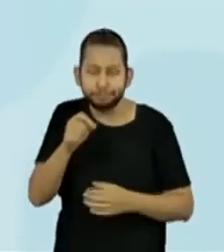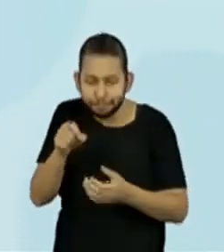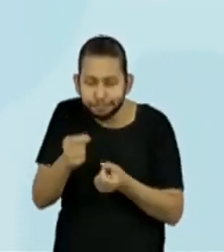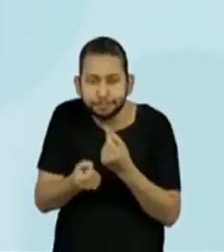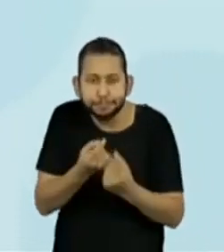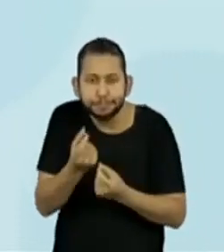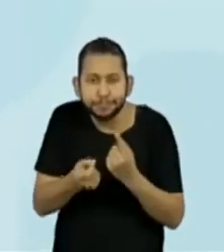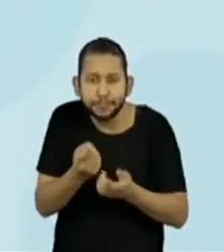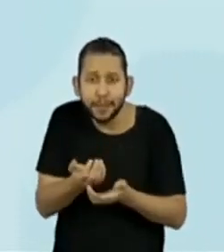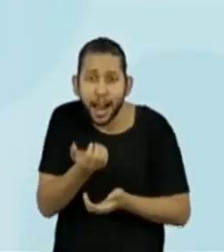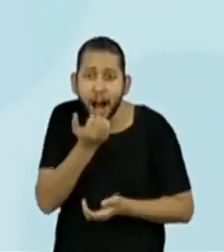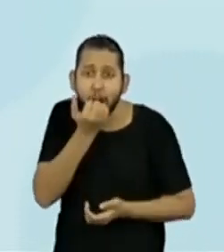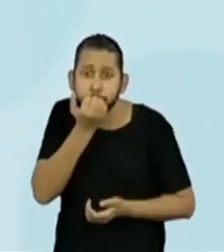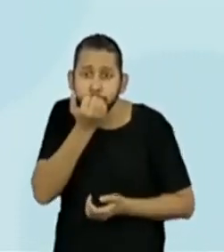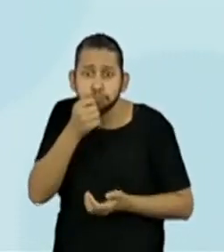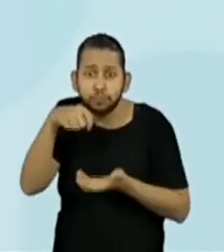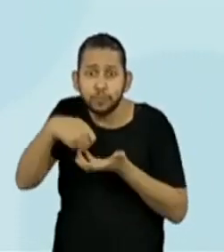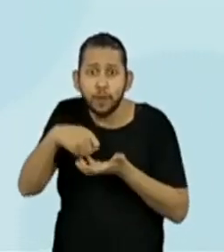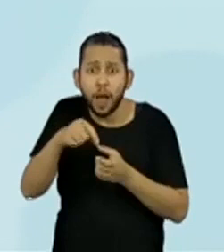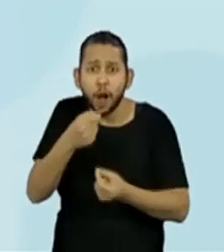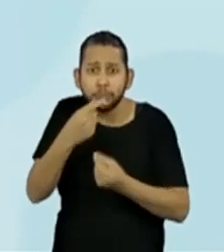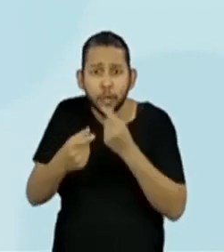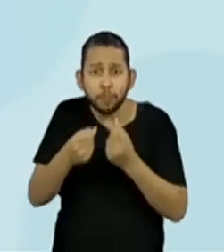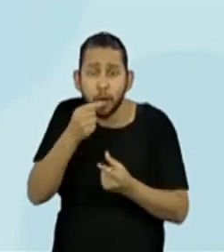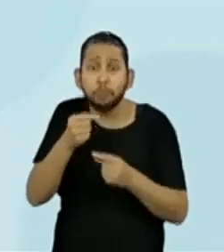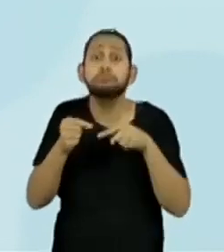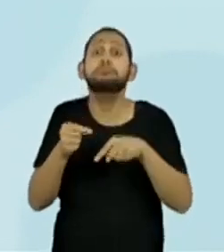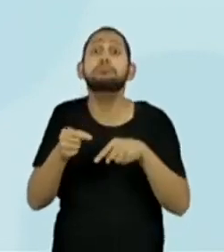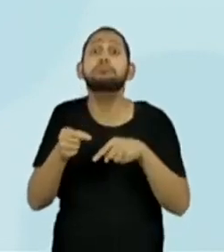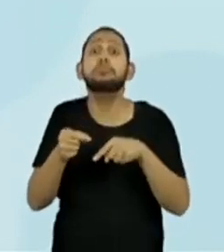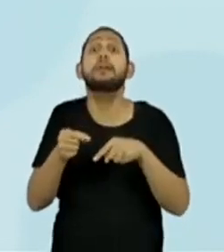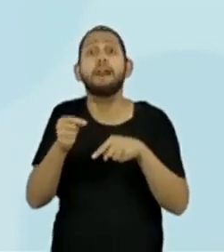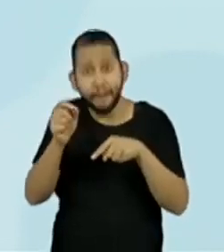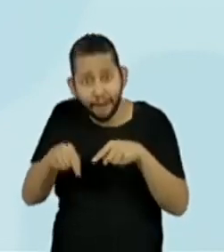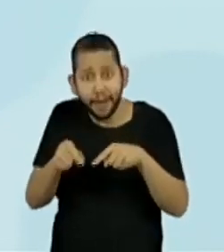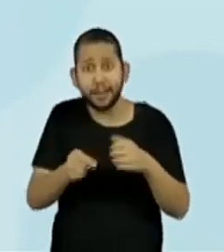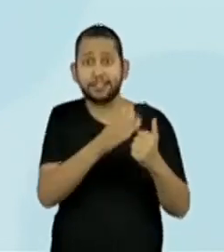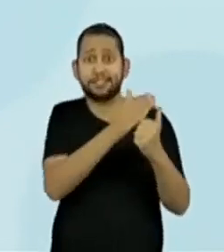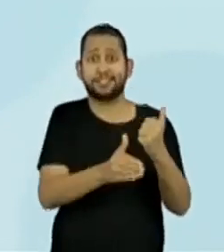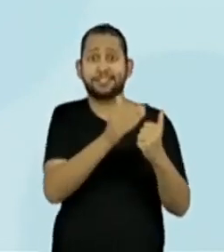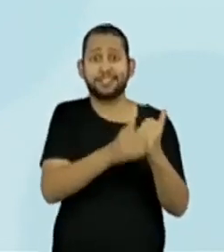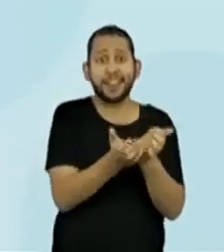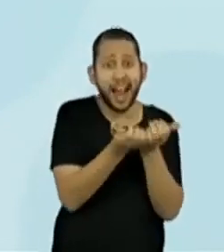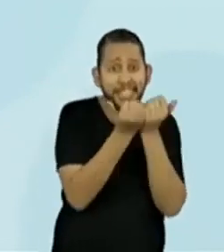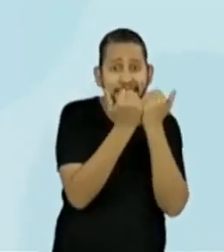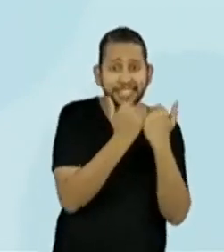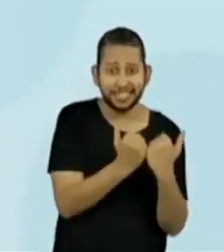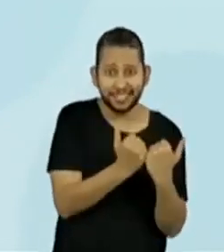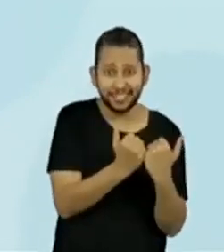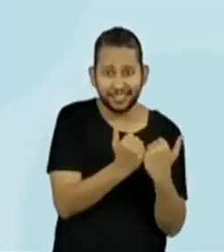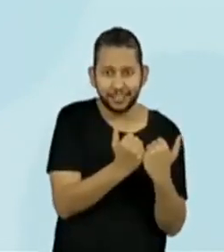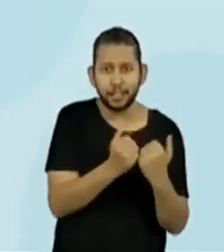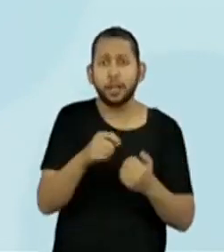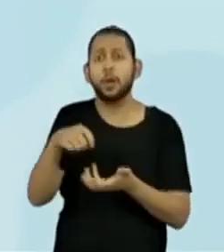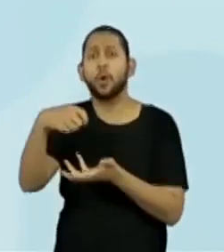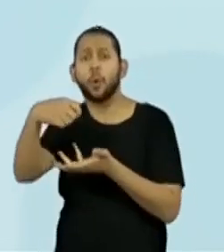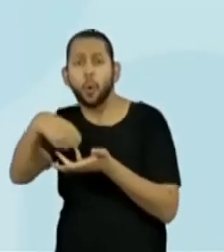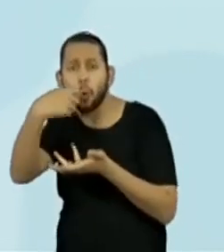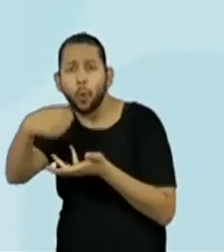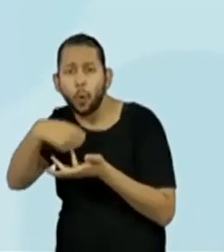comendo milho. Quando ingerimos e nos alimentamos do ovo,